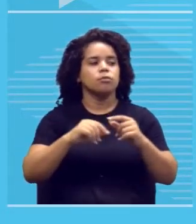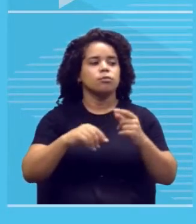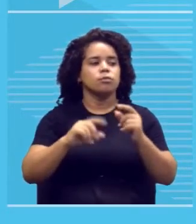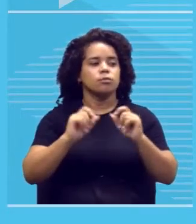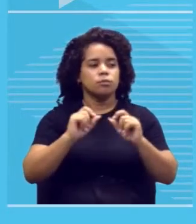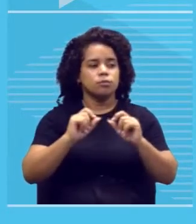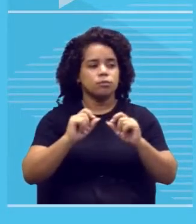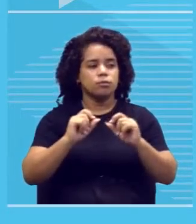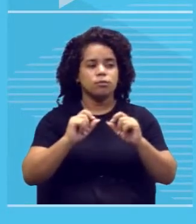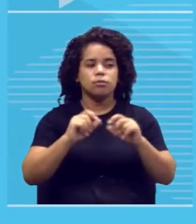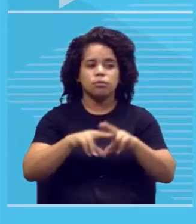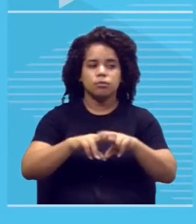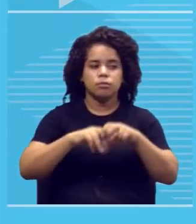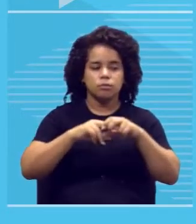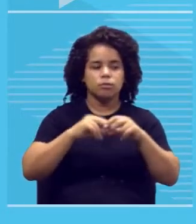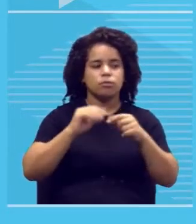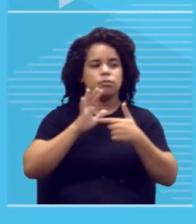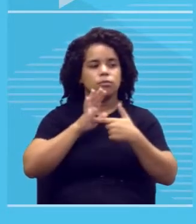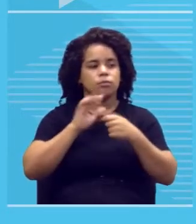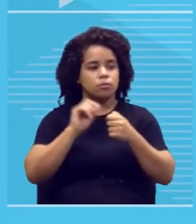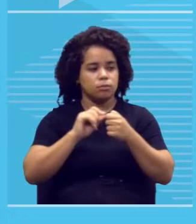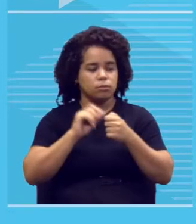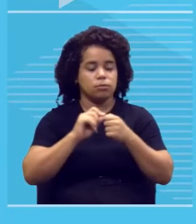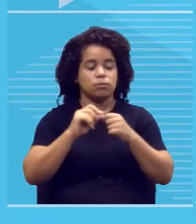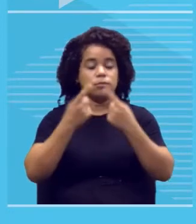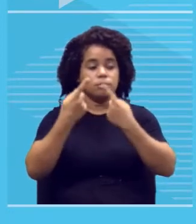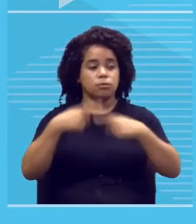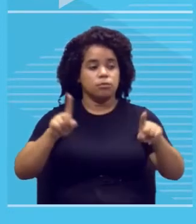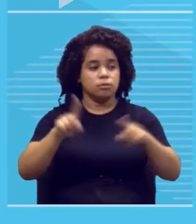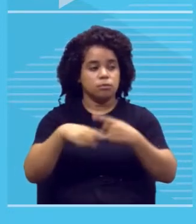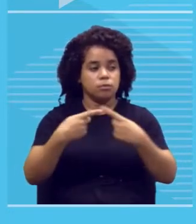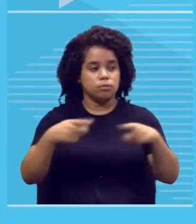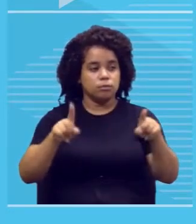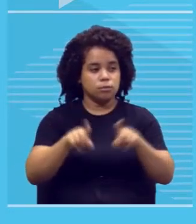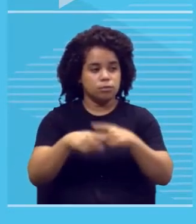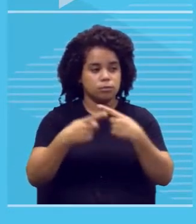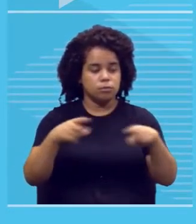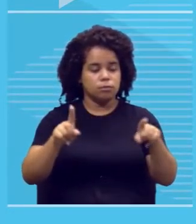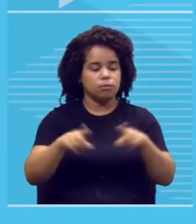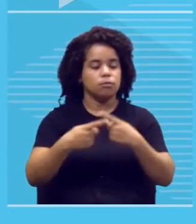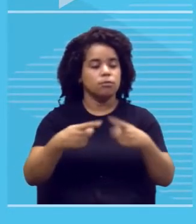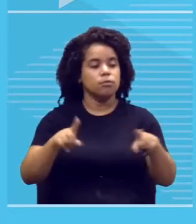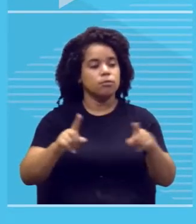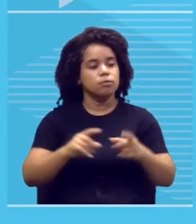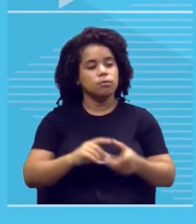entenderam como é que ele faz como é que ele fez deixa eu apagar links misturar